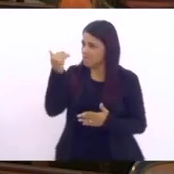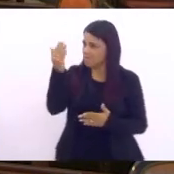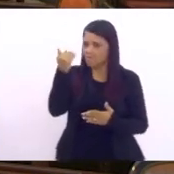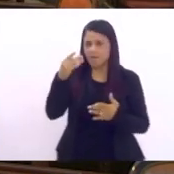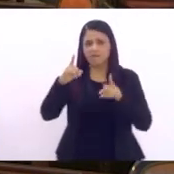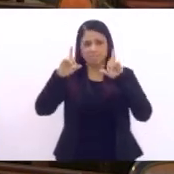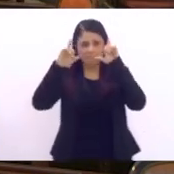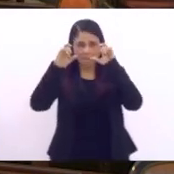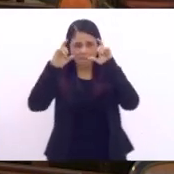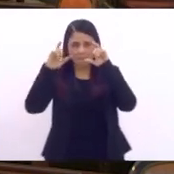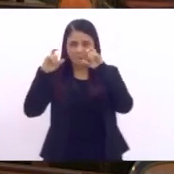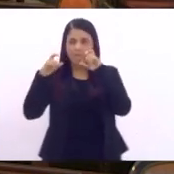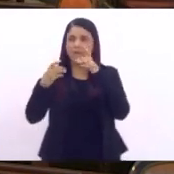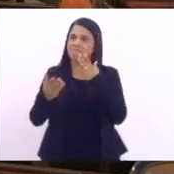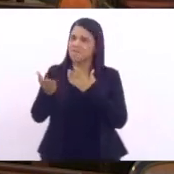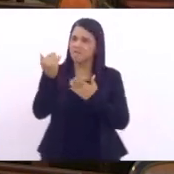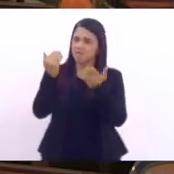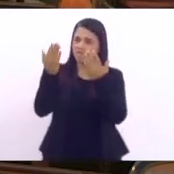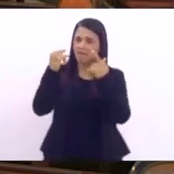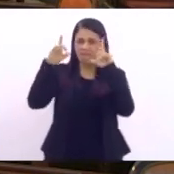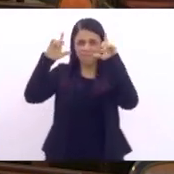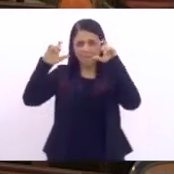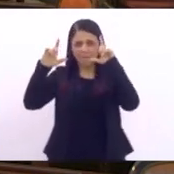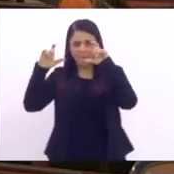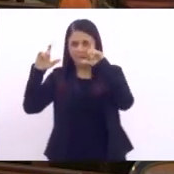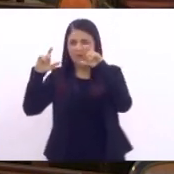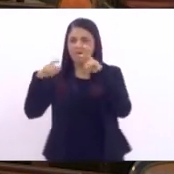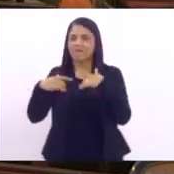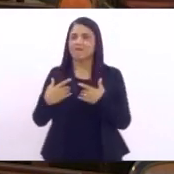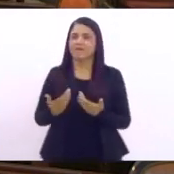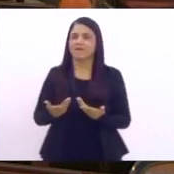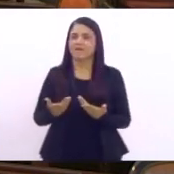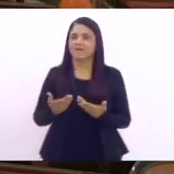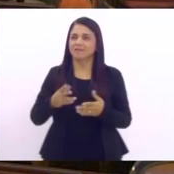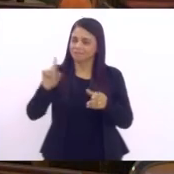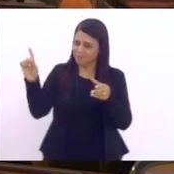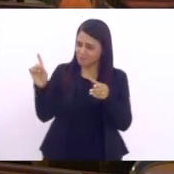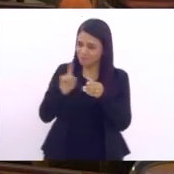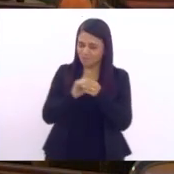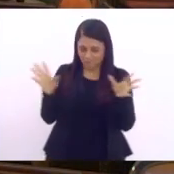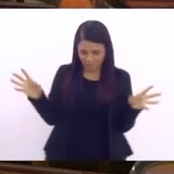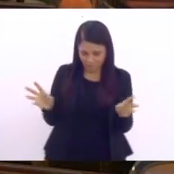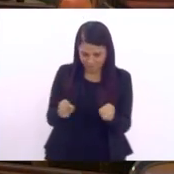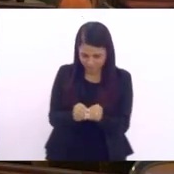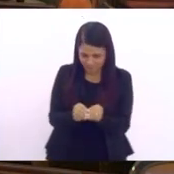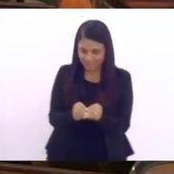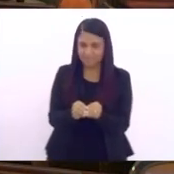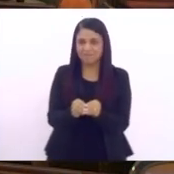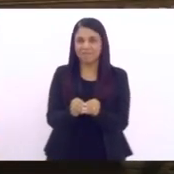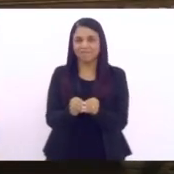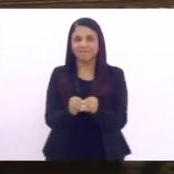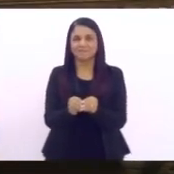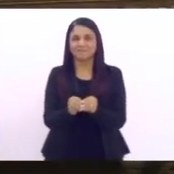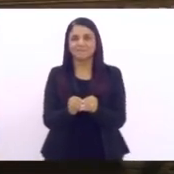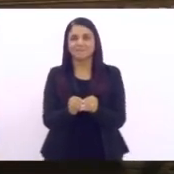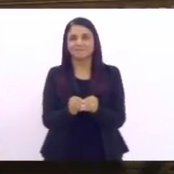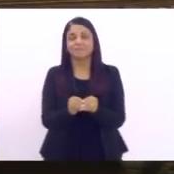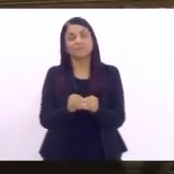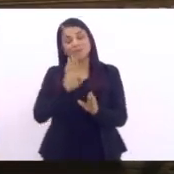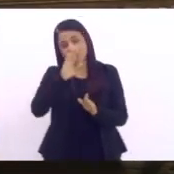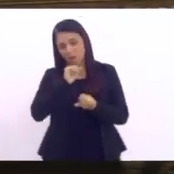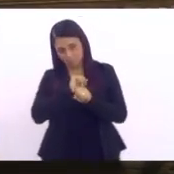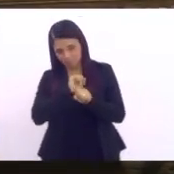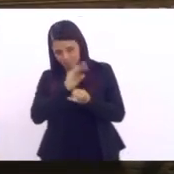senhora presidenta. Por isso concluo essa fala. Muito obrigada. Descendo agora. Concluo